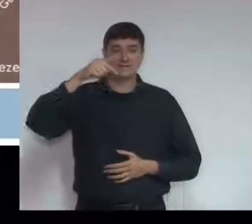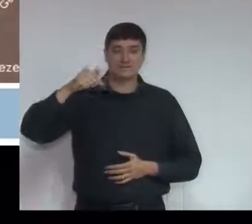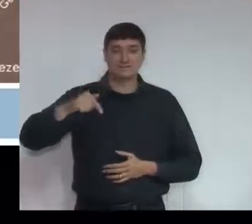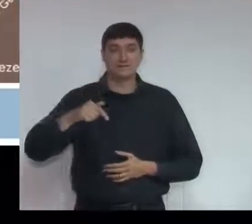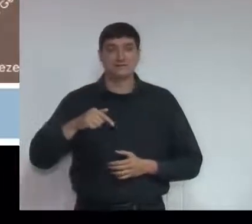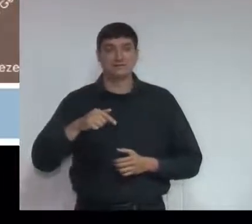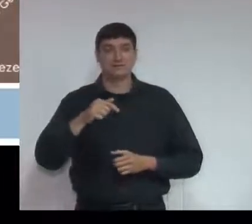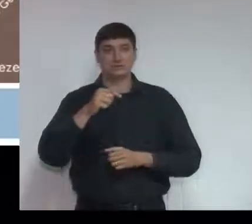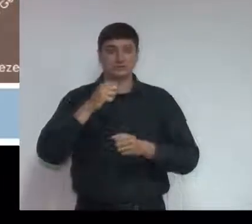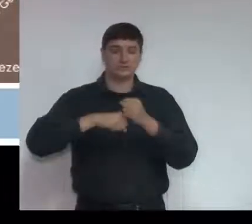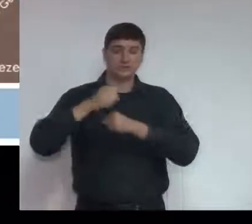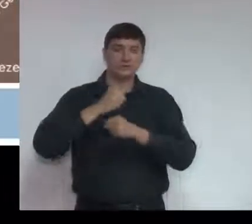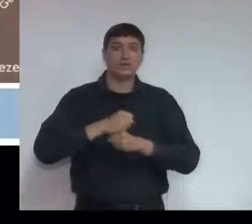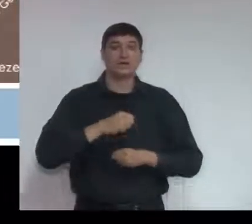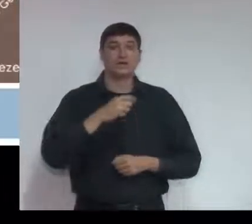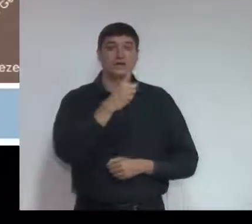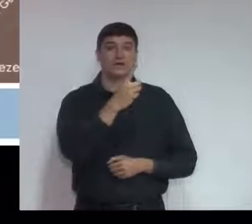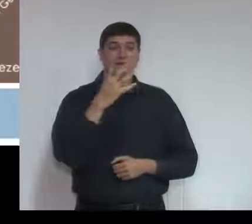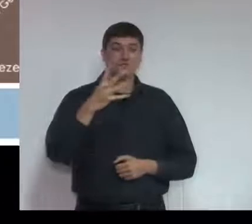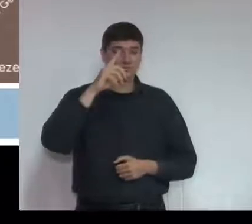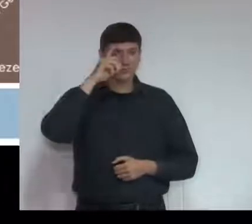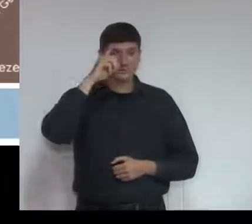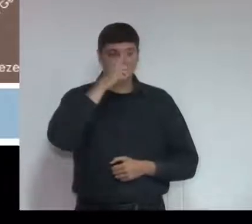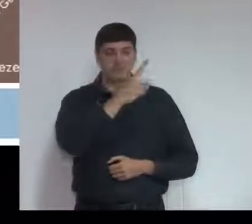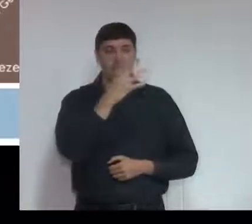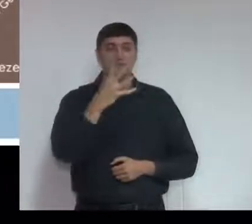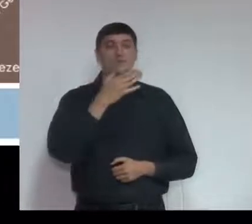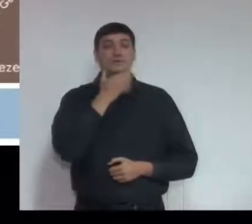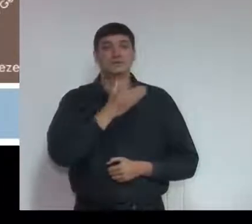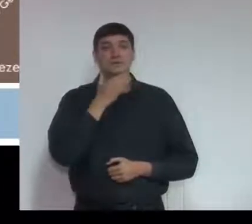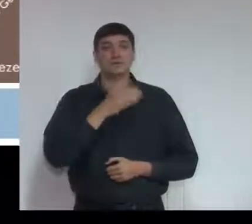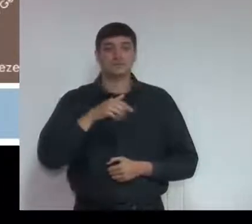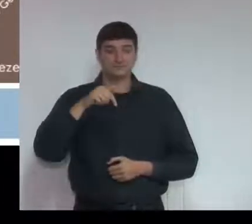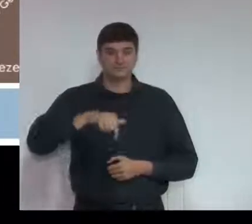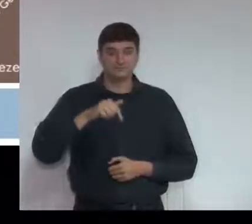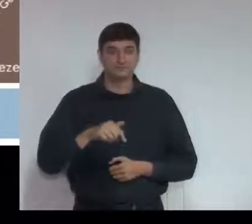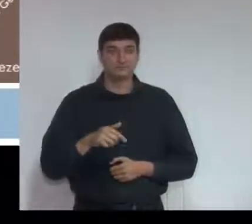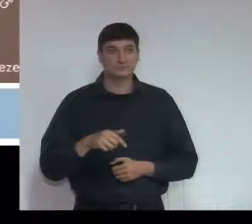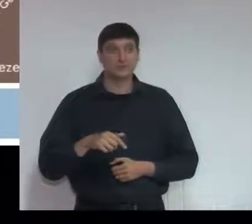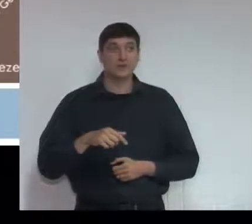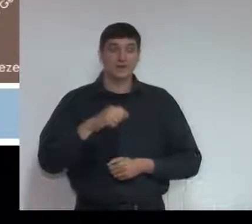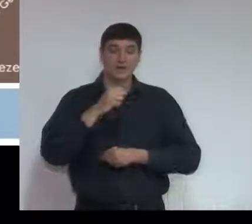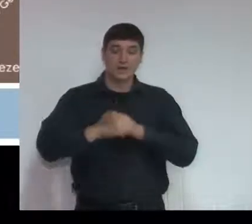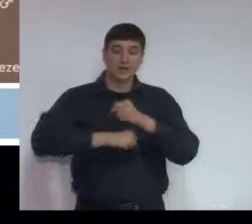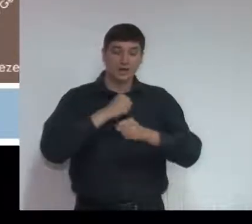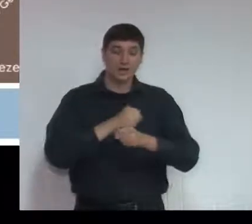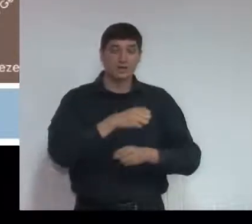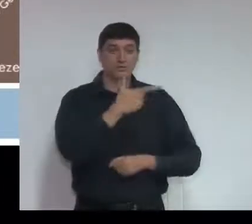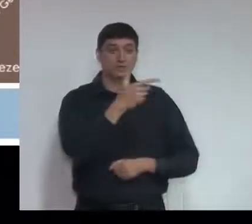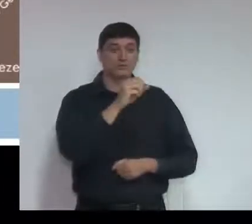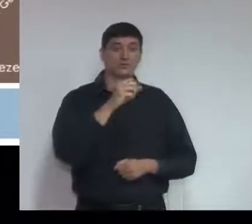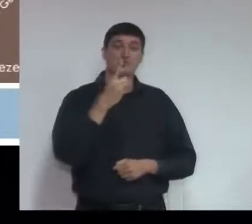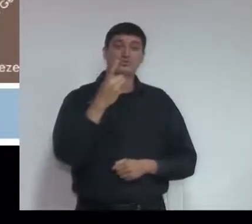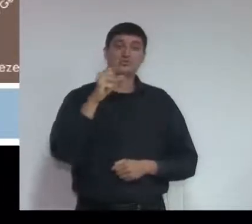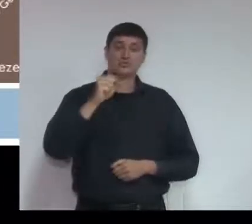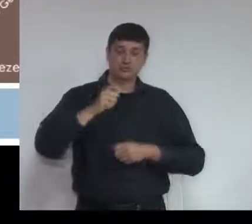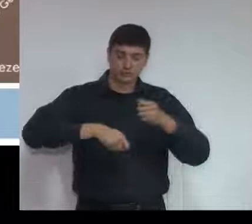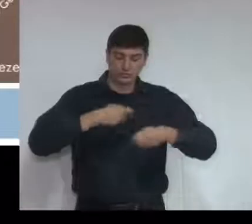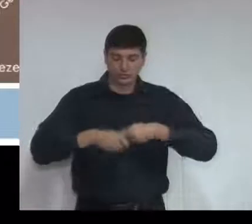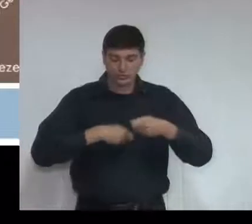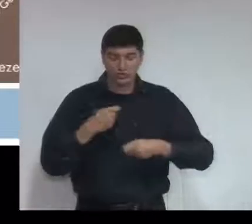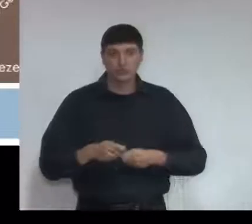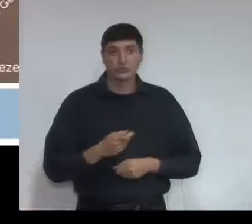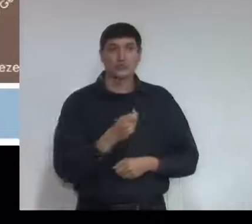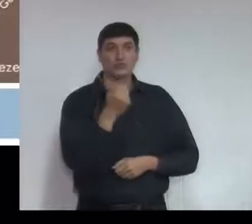a gente identificar ali na esquerda o total previsto de arrecadação para 2018. R$